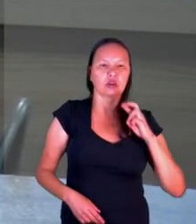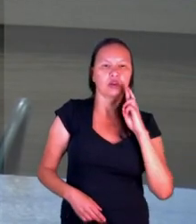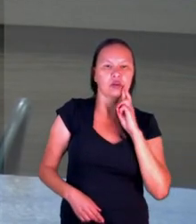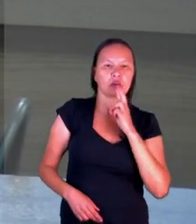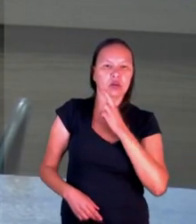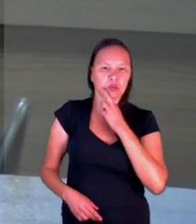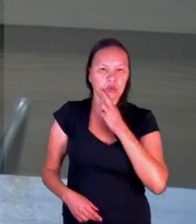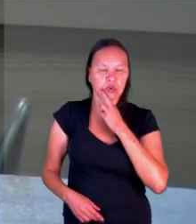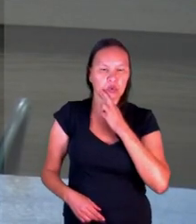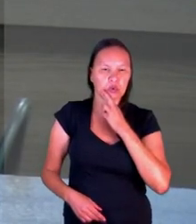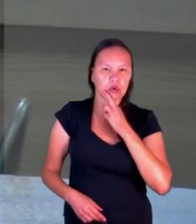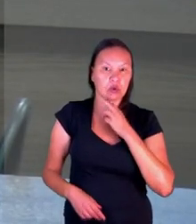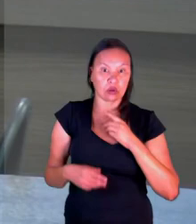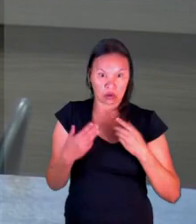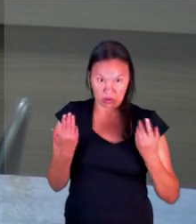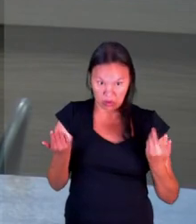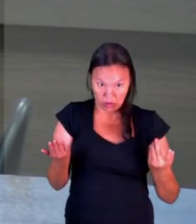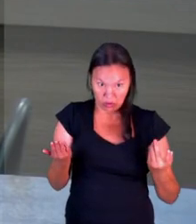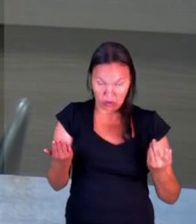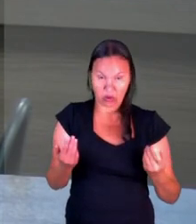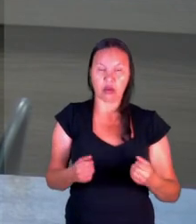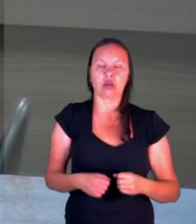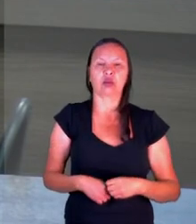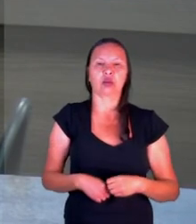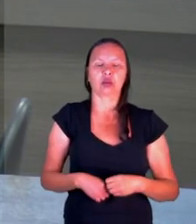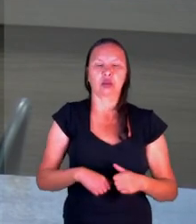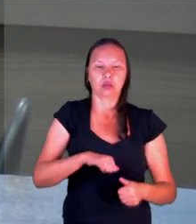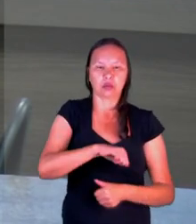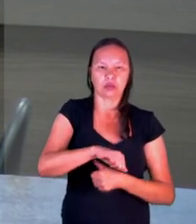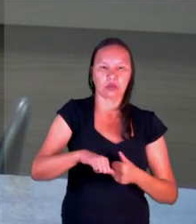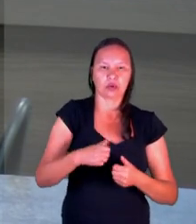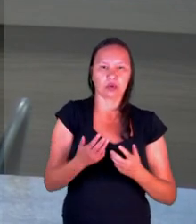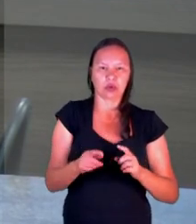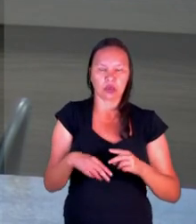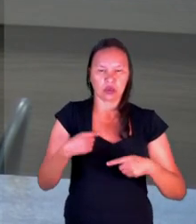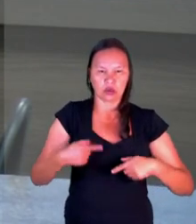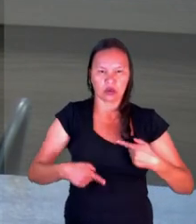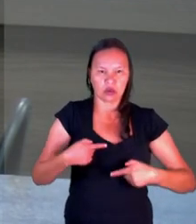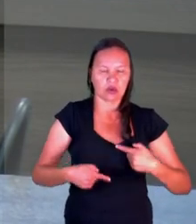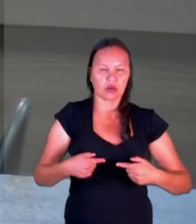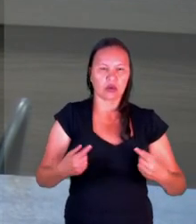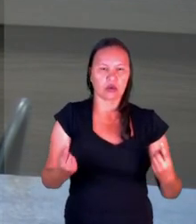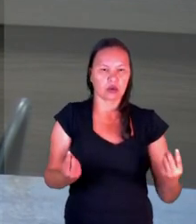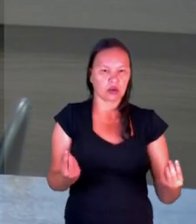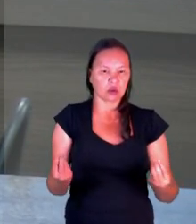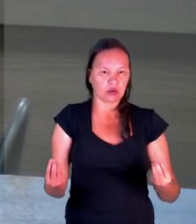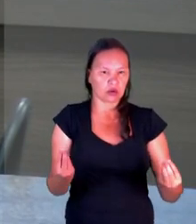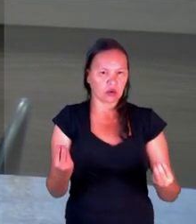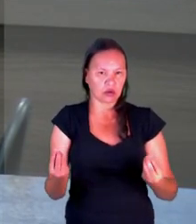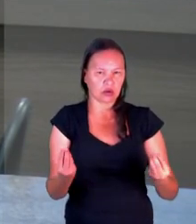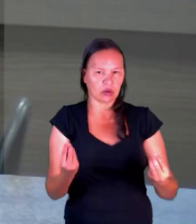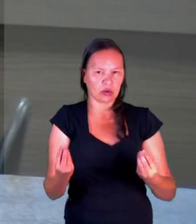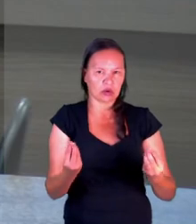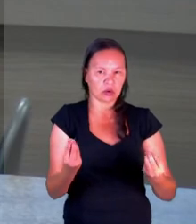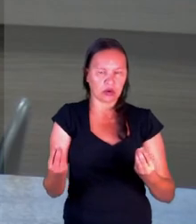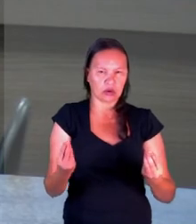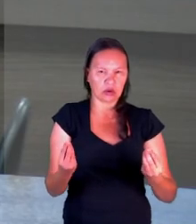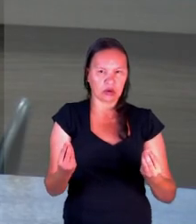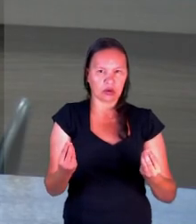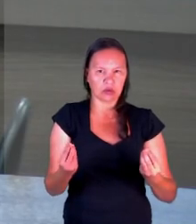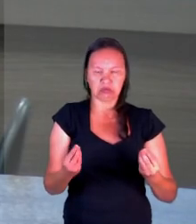se é tem como a gente medir eficiência dessa política porque fazendo essa comparação aqui eu já observo que não tá tendo